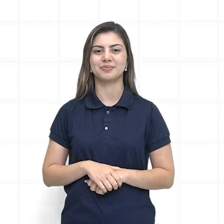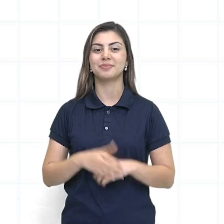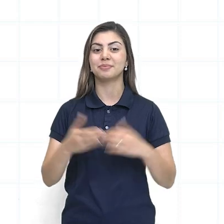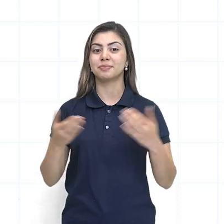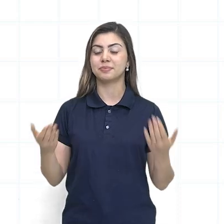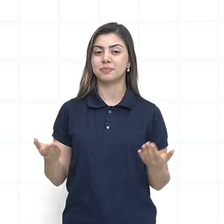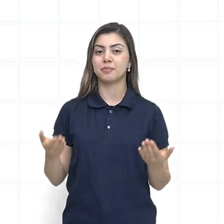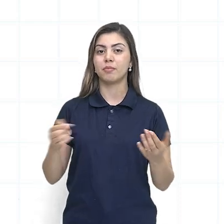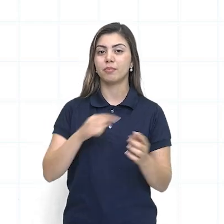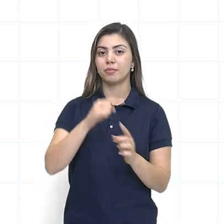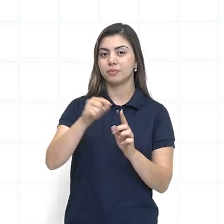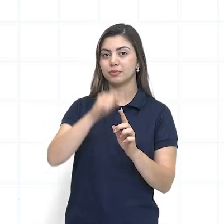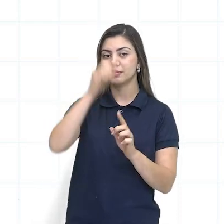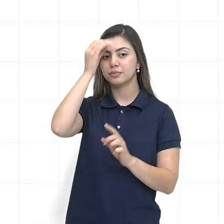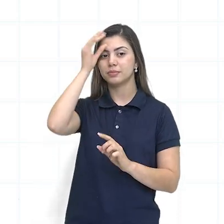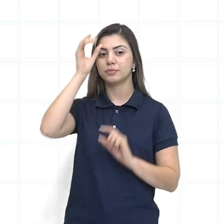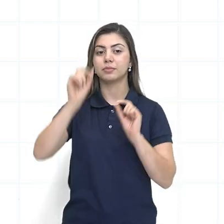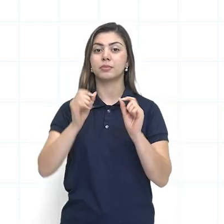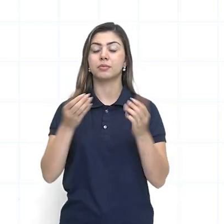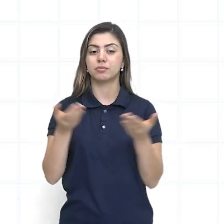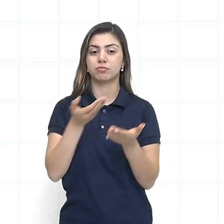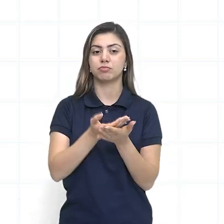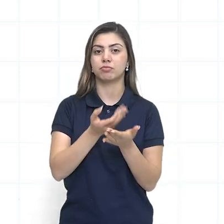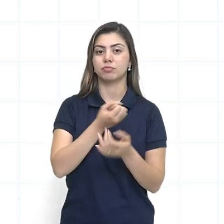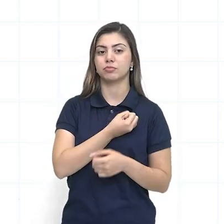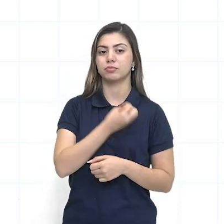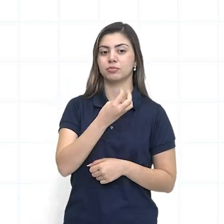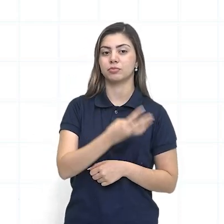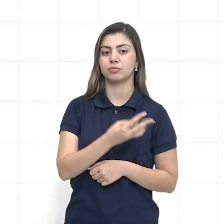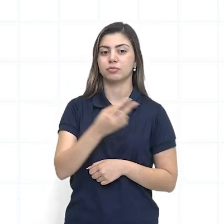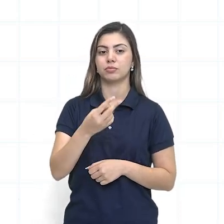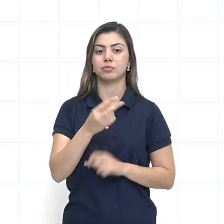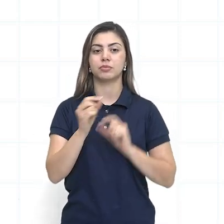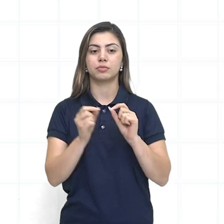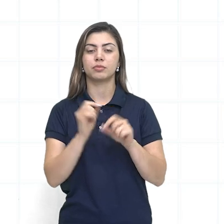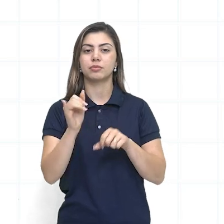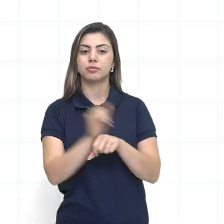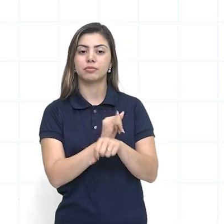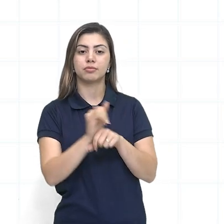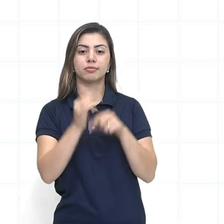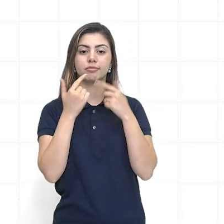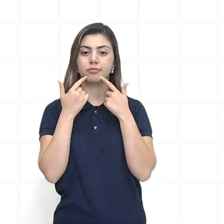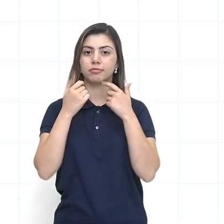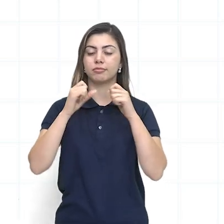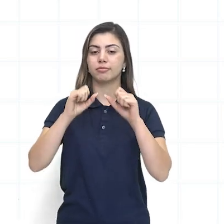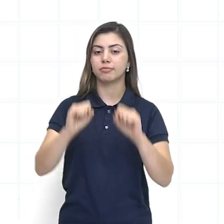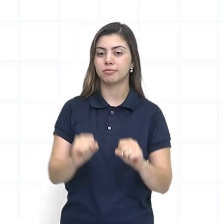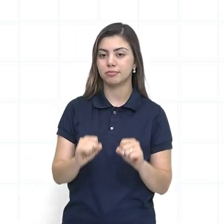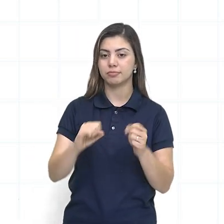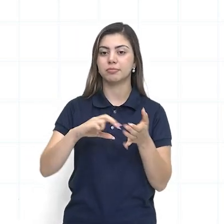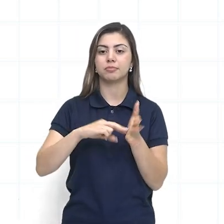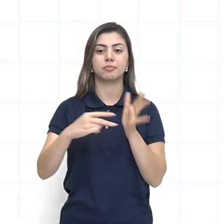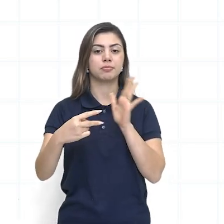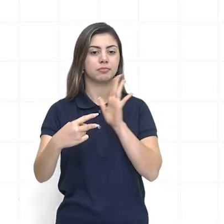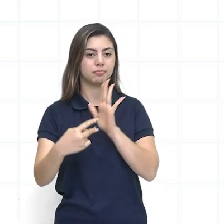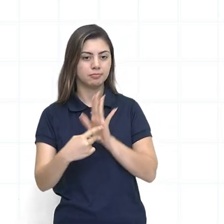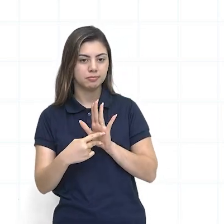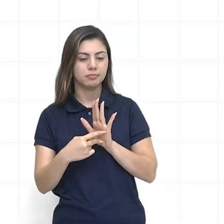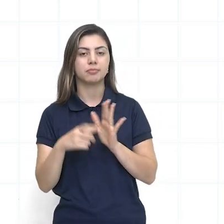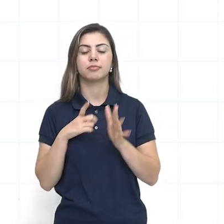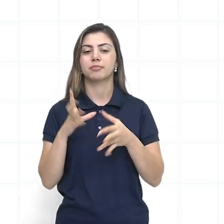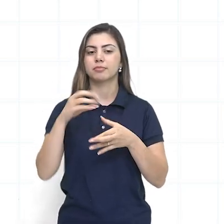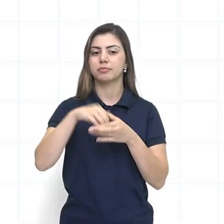Então, temos como objeto de conhecimento da aula 32, recursos linguísticos e semióticos